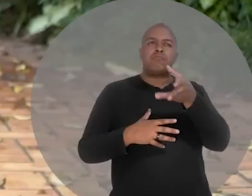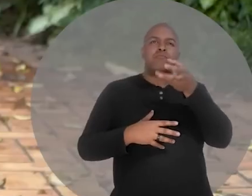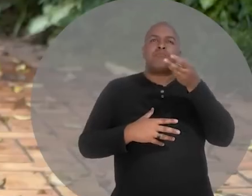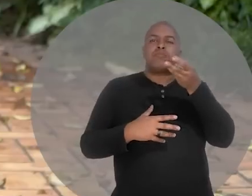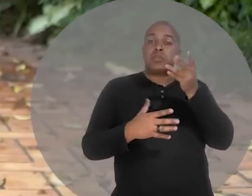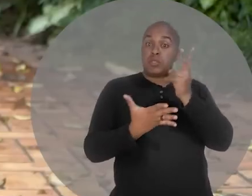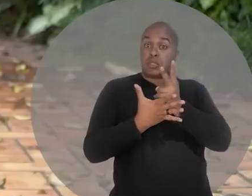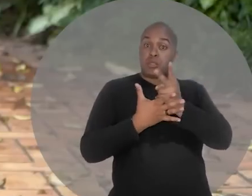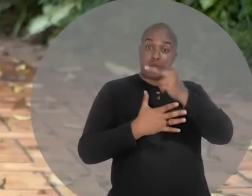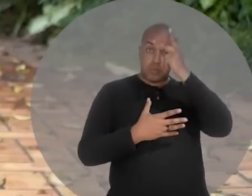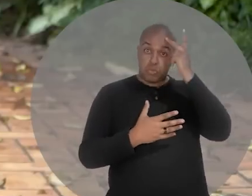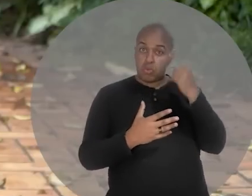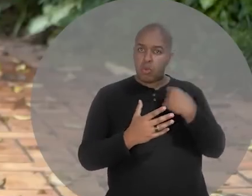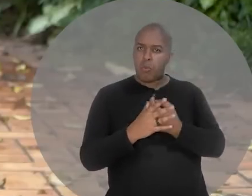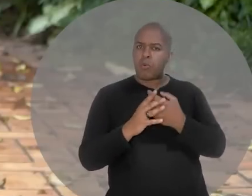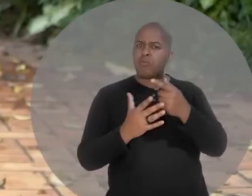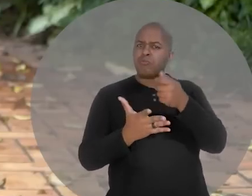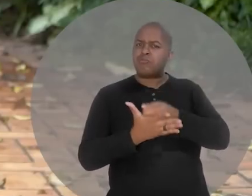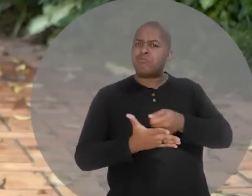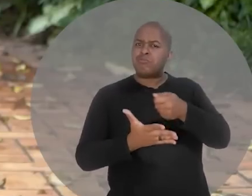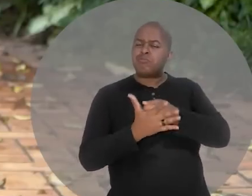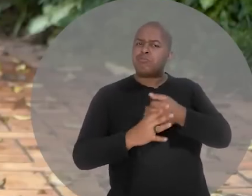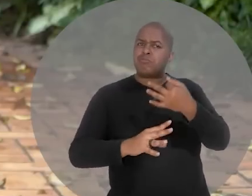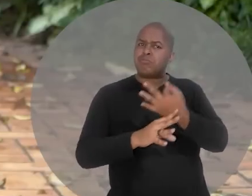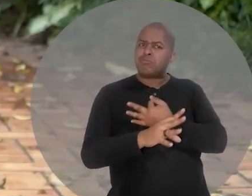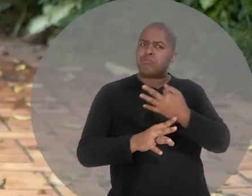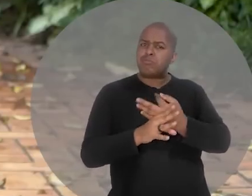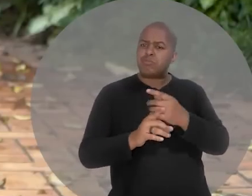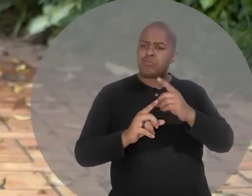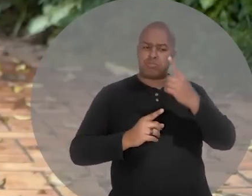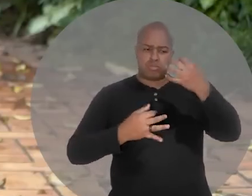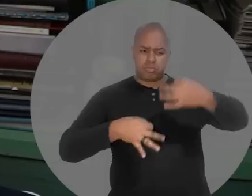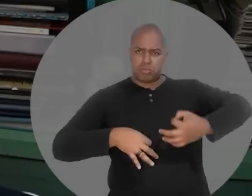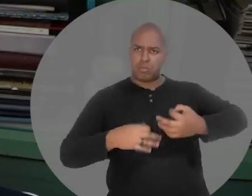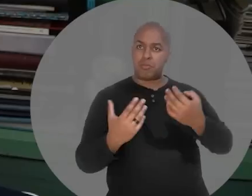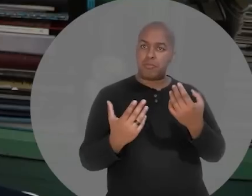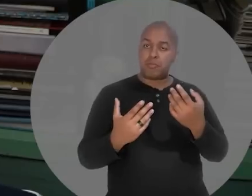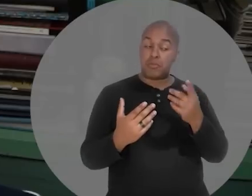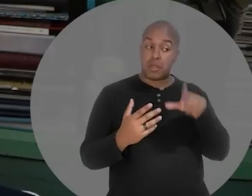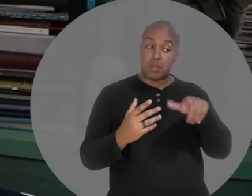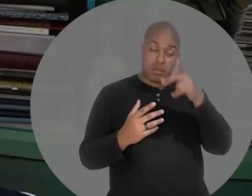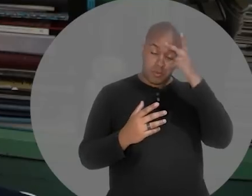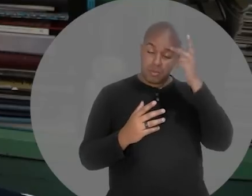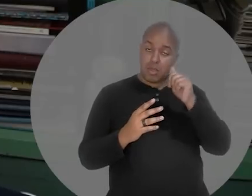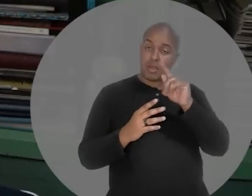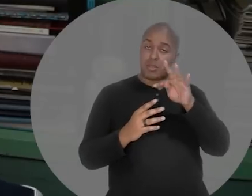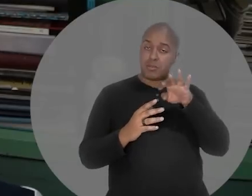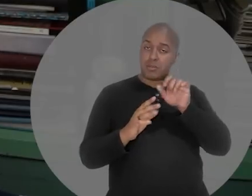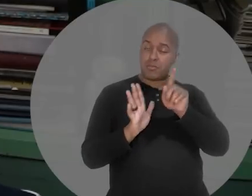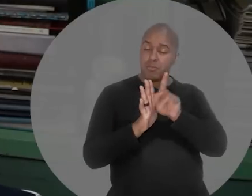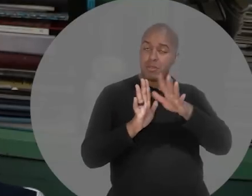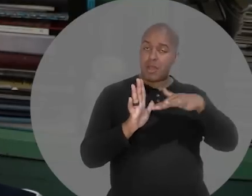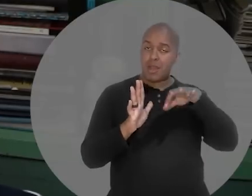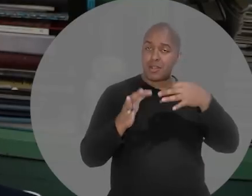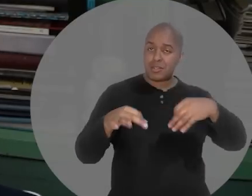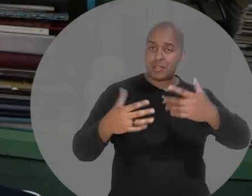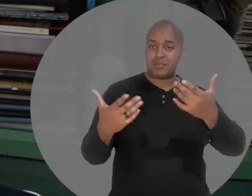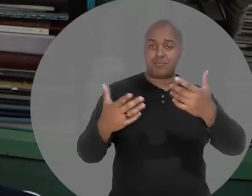Ela foi sempre uma pessoa contestadora, de lutar pelos ideais. Ela foi uma ativista nessa área,